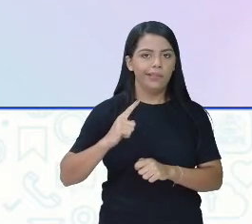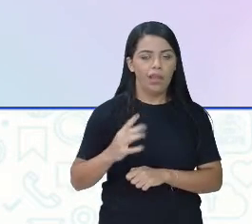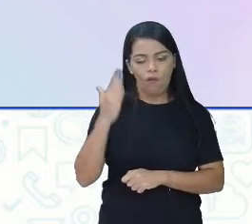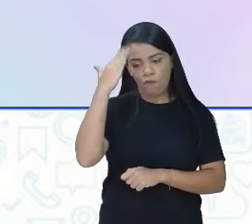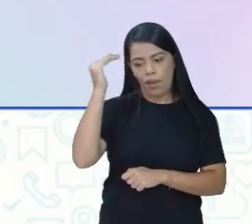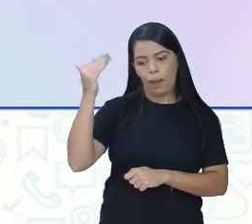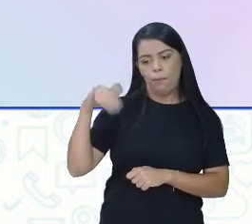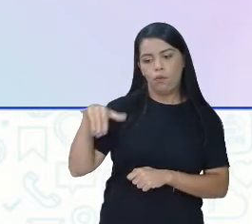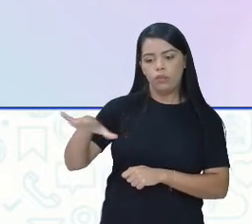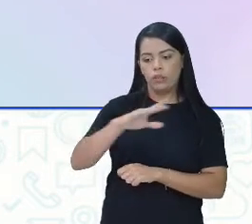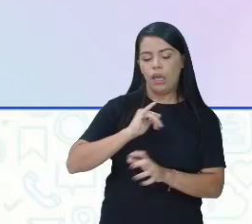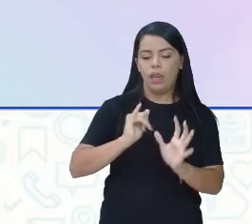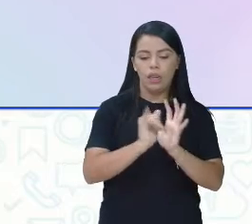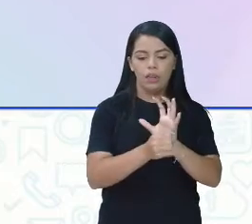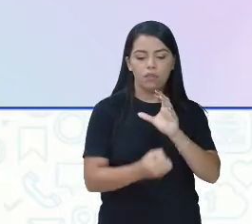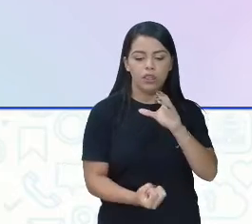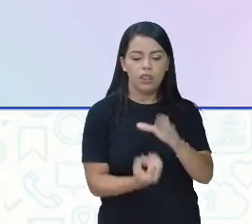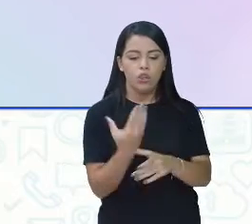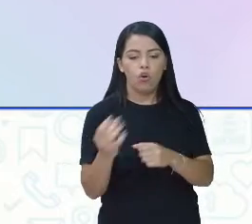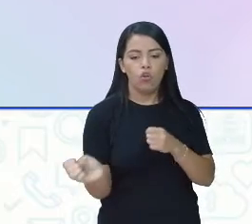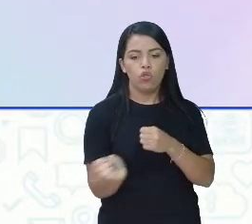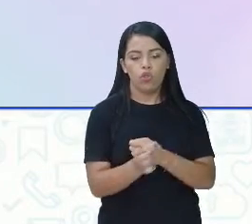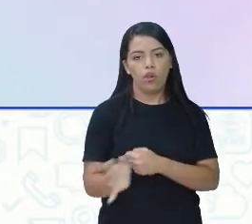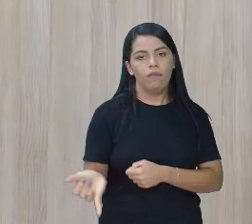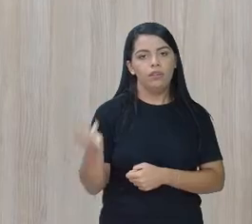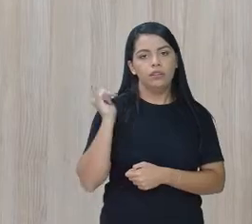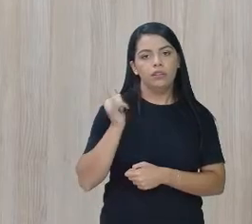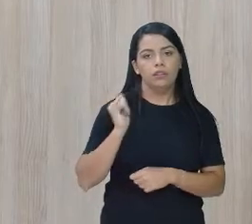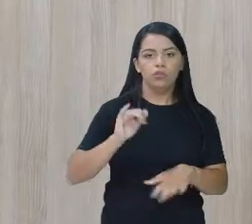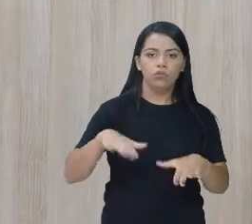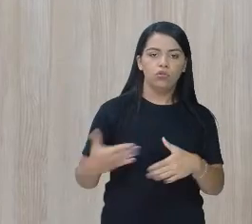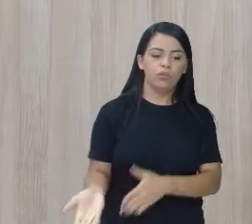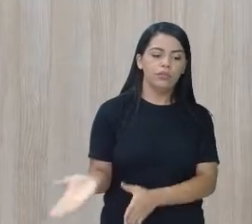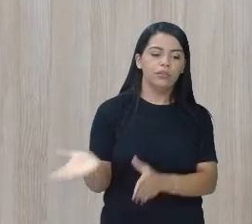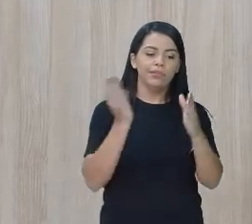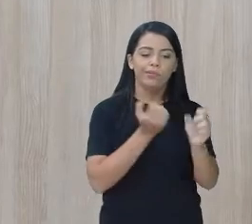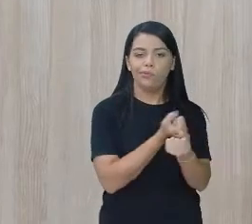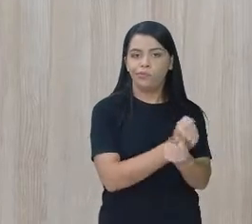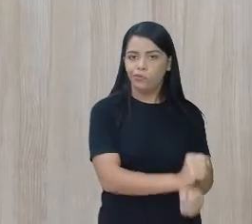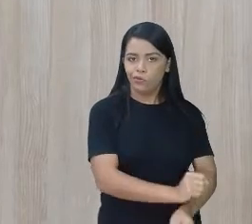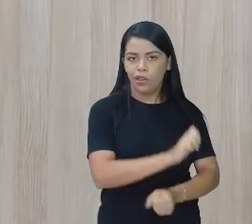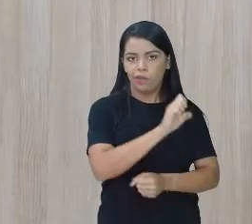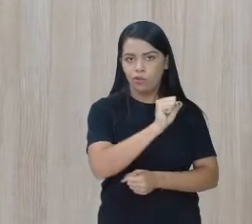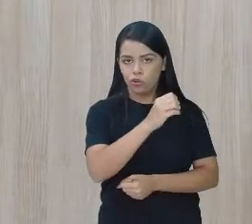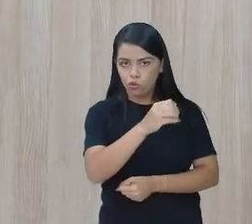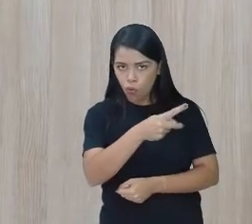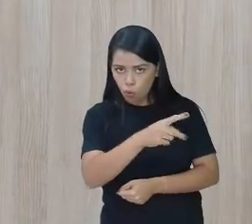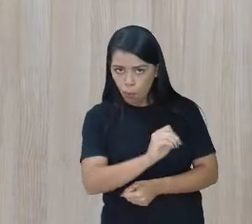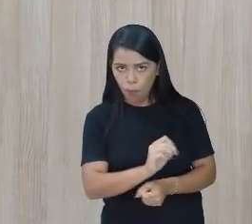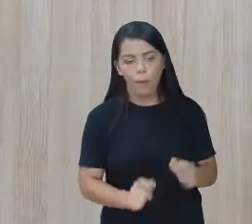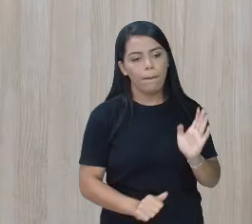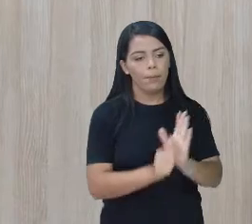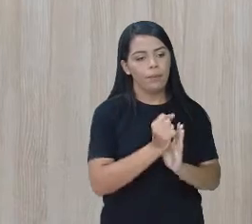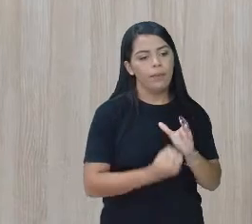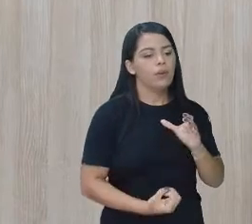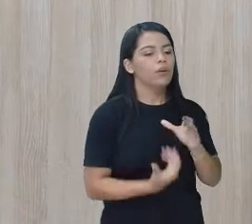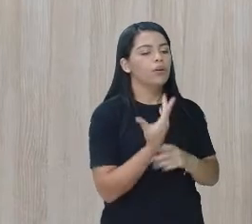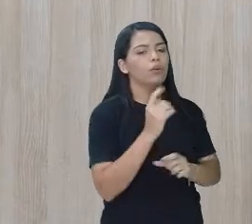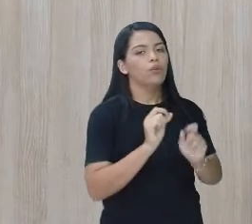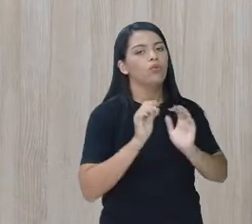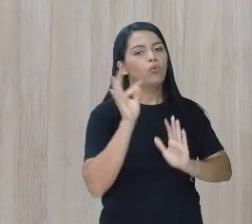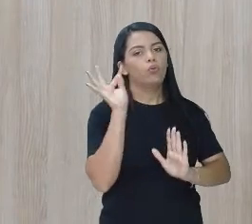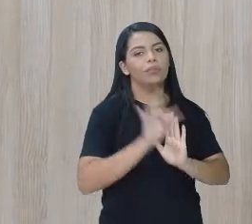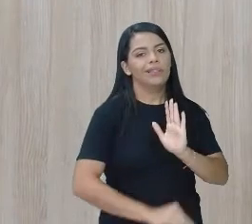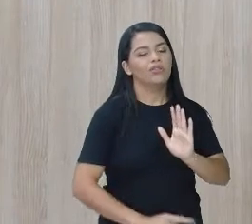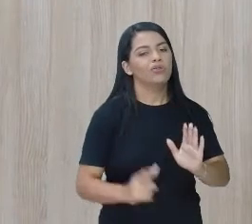de Esopo, além de criar novas histórias. Então, Esopo foi esse primeiro carinha aí, um escravo, que primeiro teve